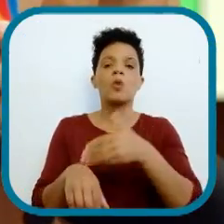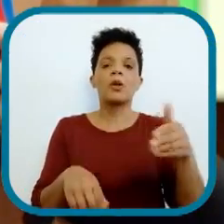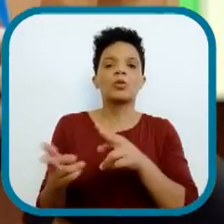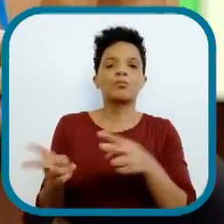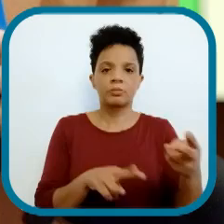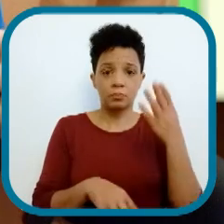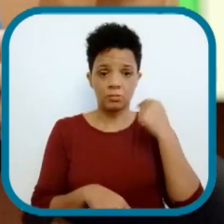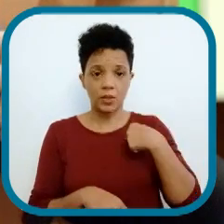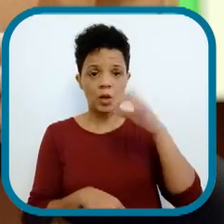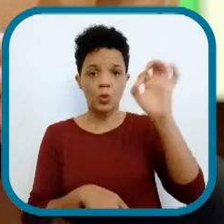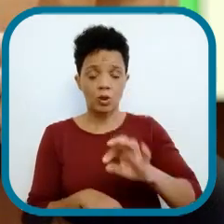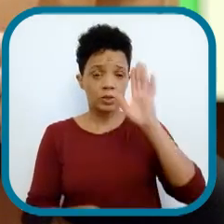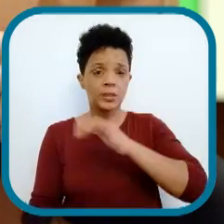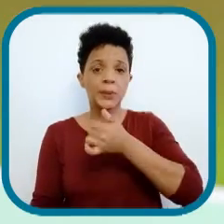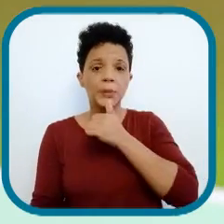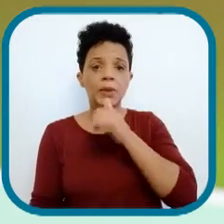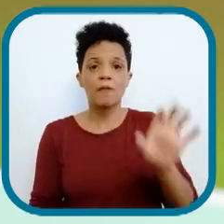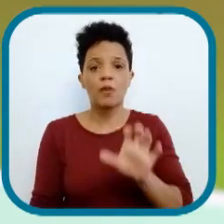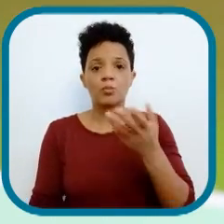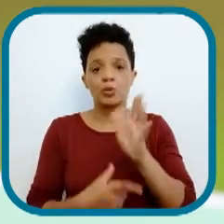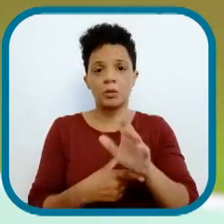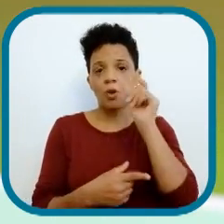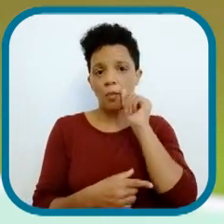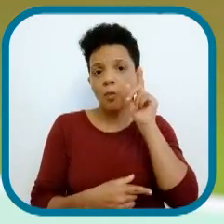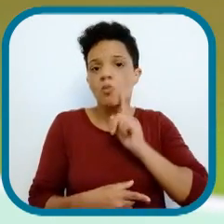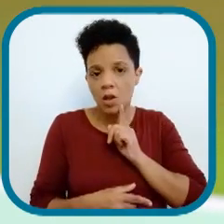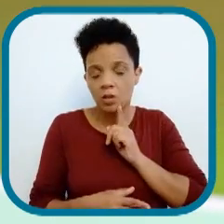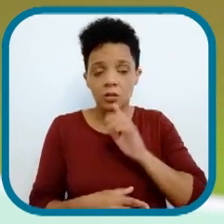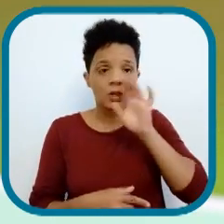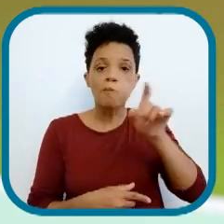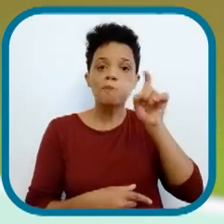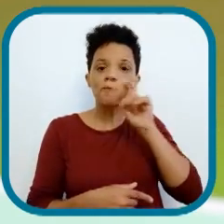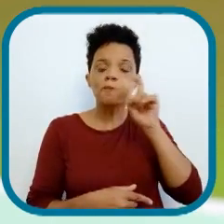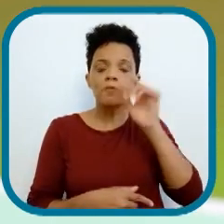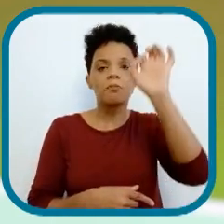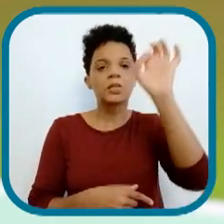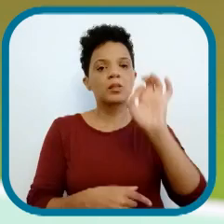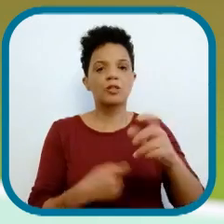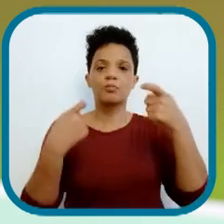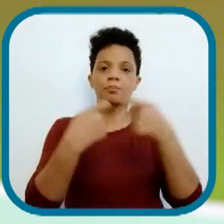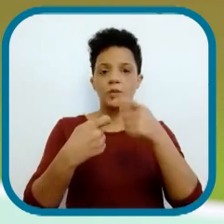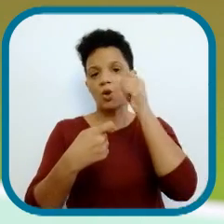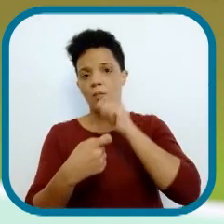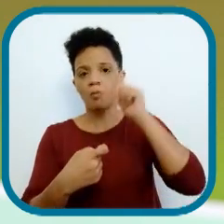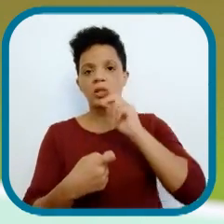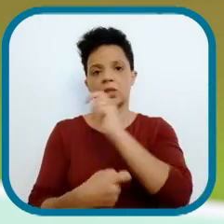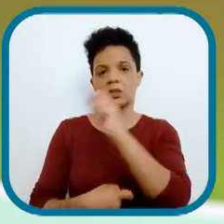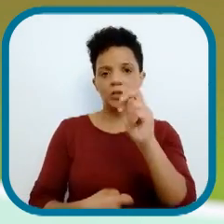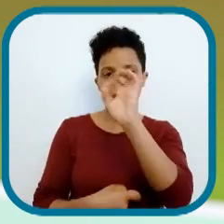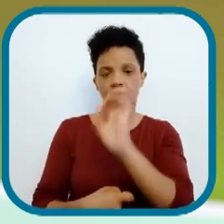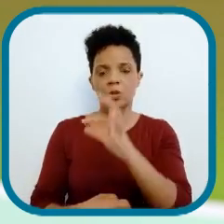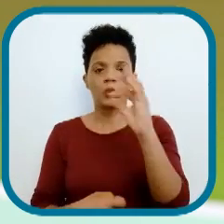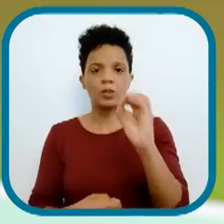ou transitória? Acho que as cotas, quando são definidas desta forma, por exemplo, no caso do género, em que é garantir uma certa percentagem de cada